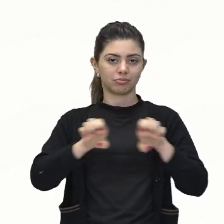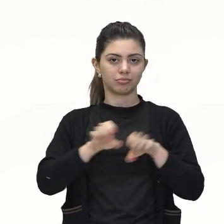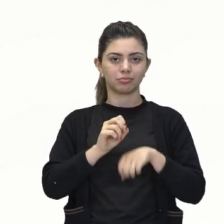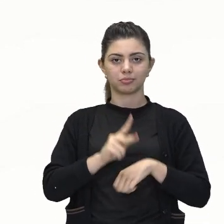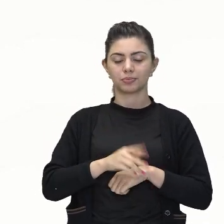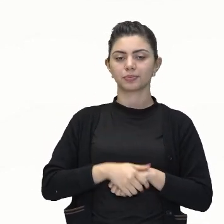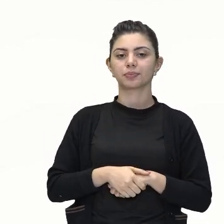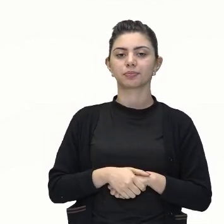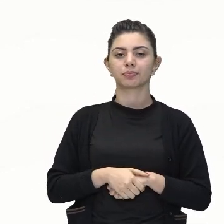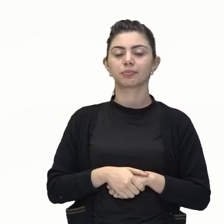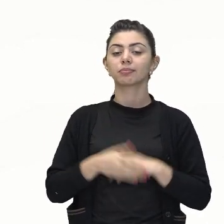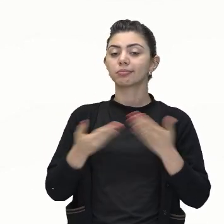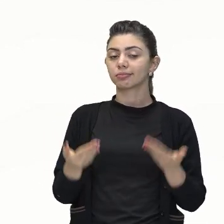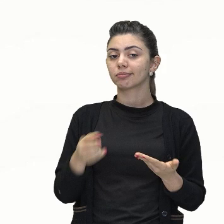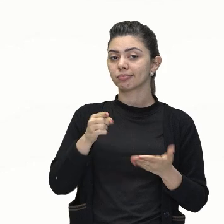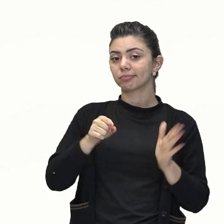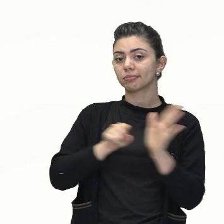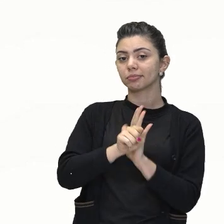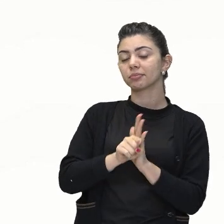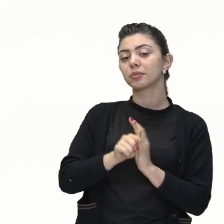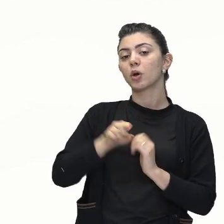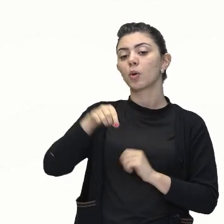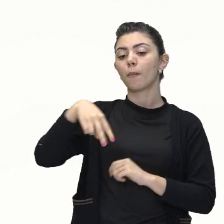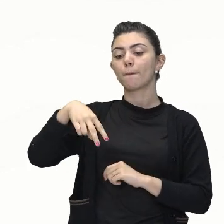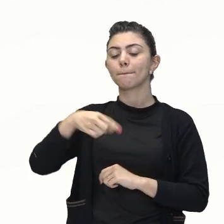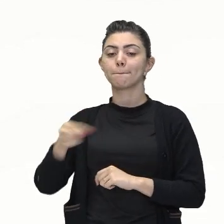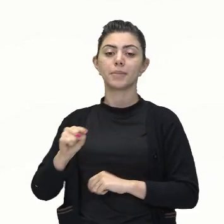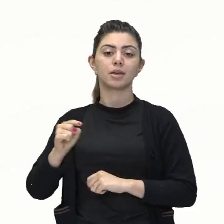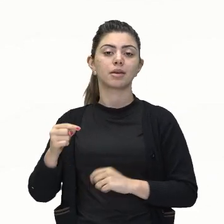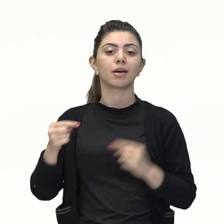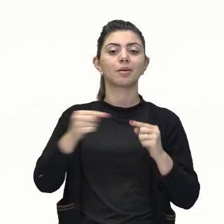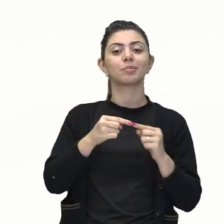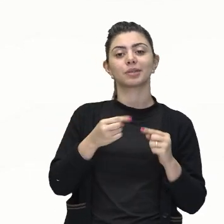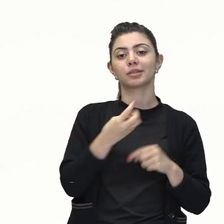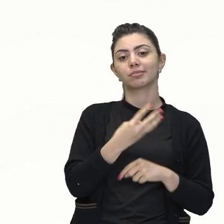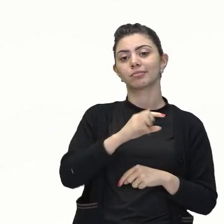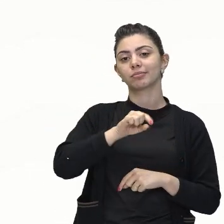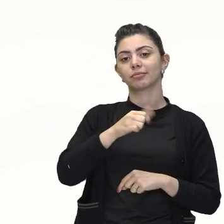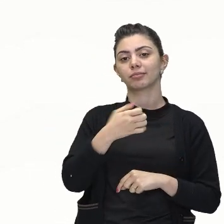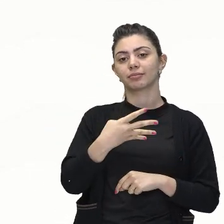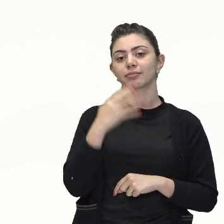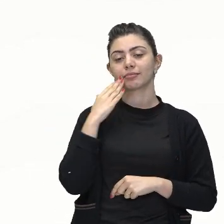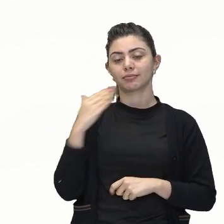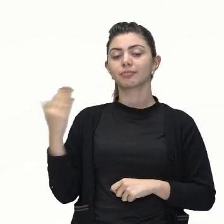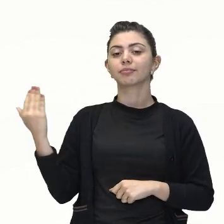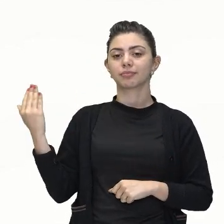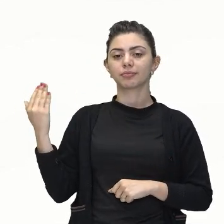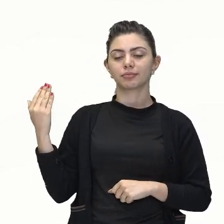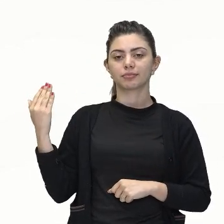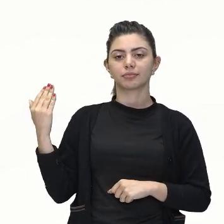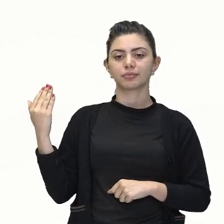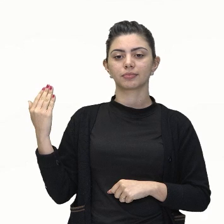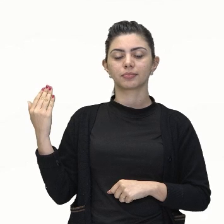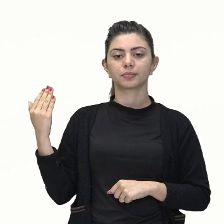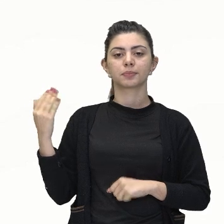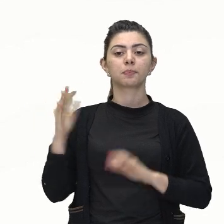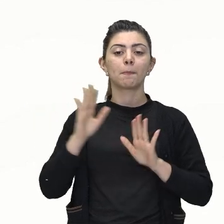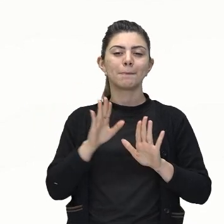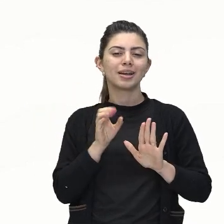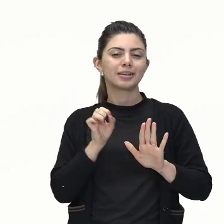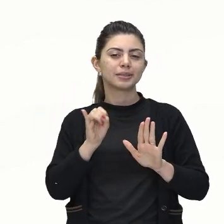tá? Nesse caso, então, o valor desse π é igual a 3,14. Se por